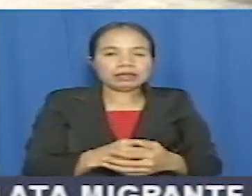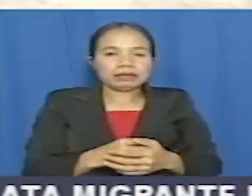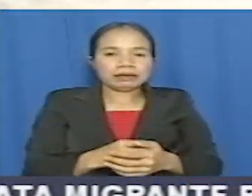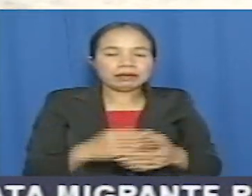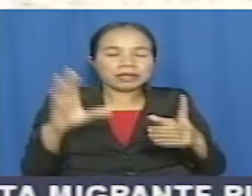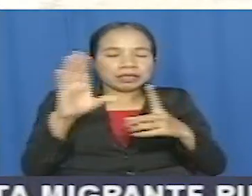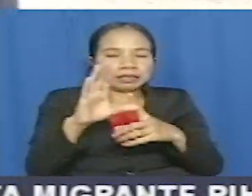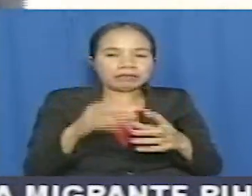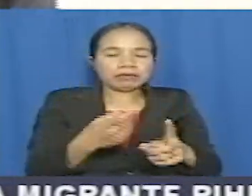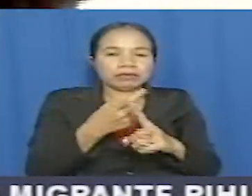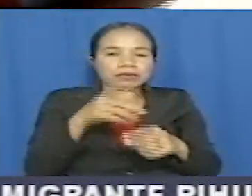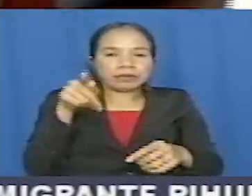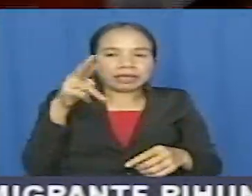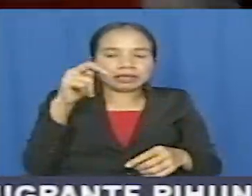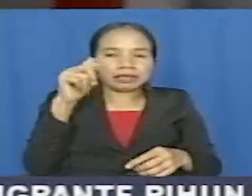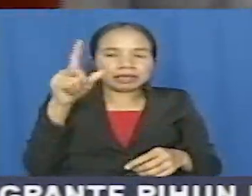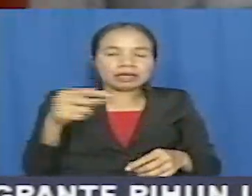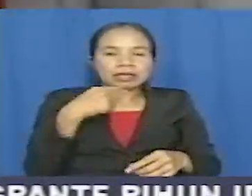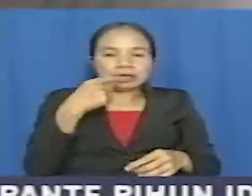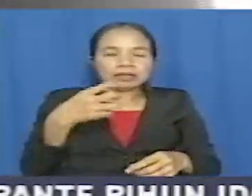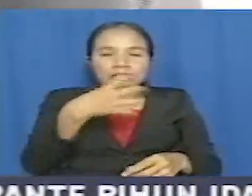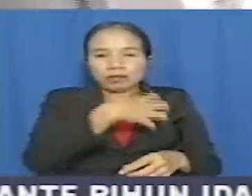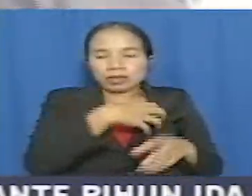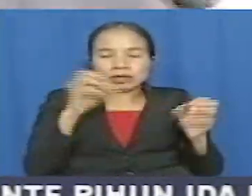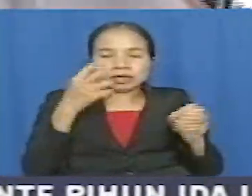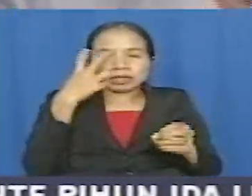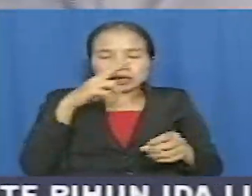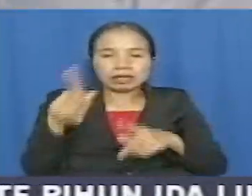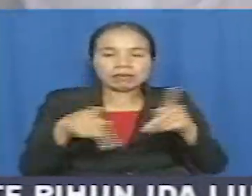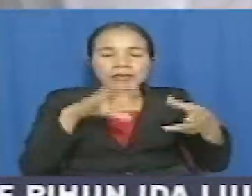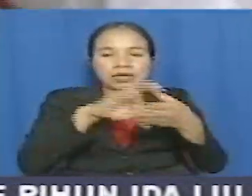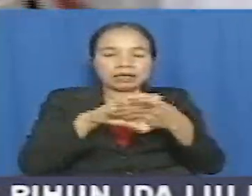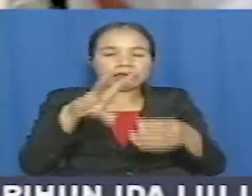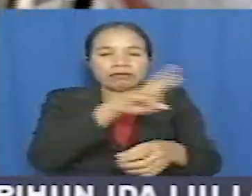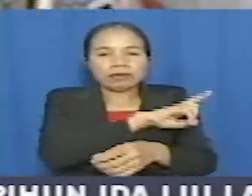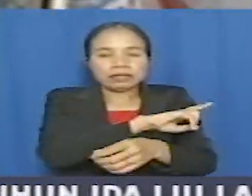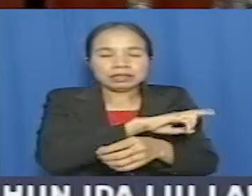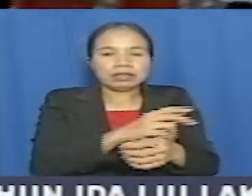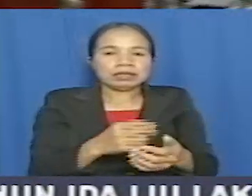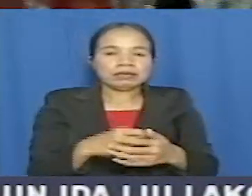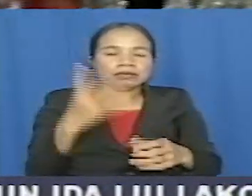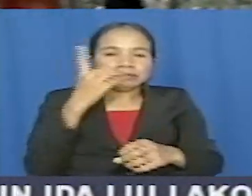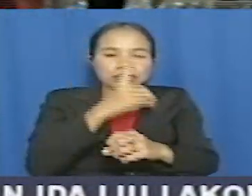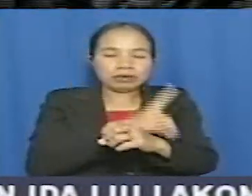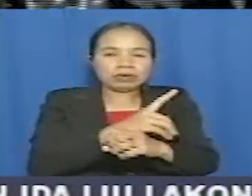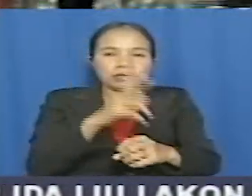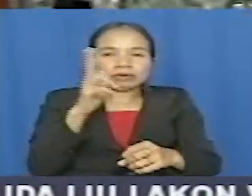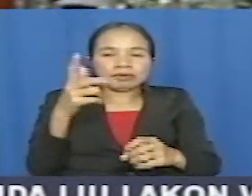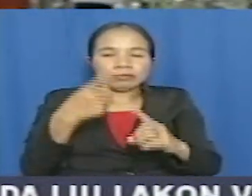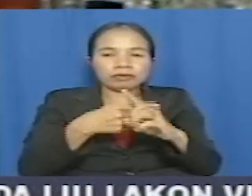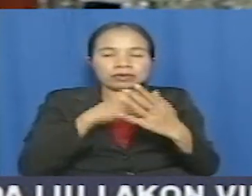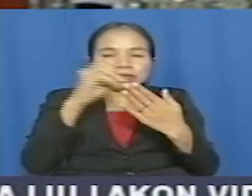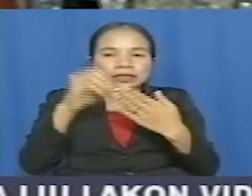O Ciparte Penitele confirma, polícia la controla una cidadão sira ne cartão vacina. Desde o Siloron Tolu Nulo fulan